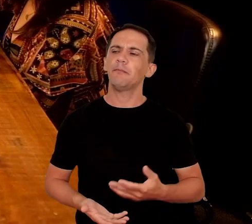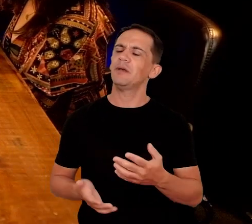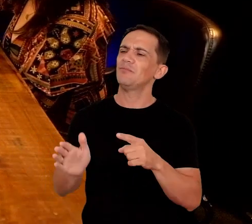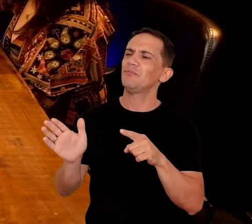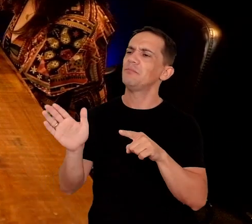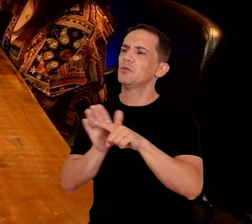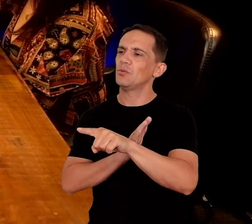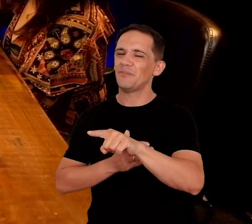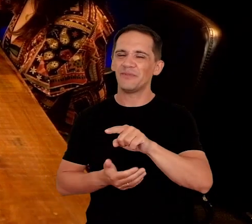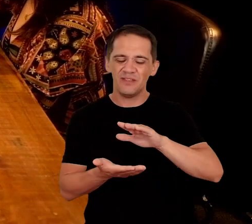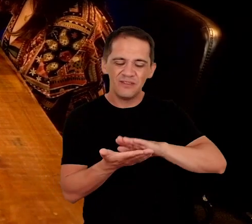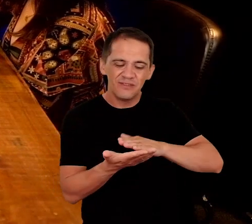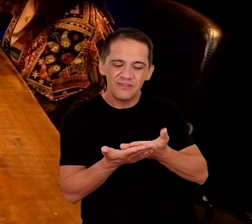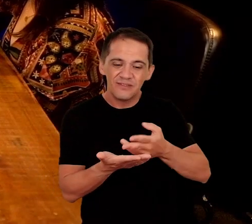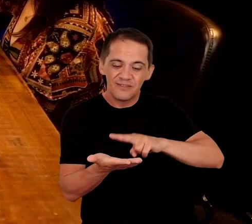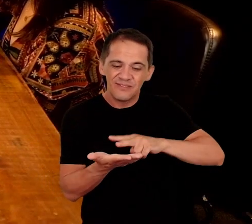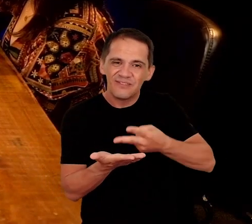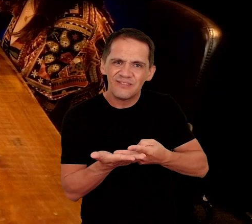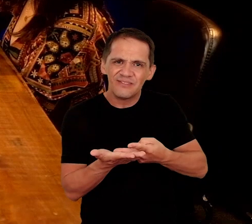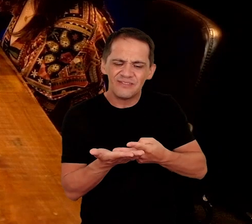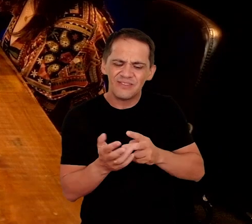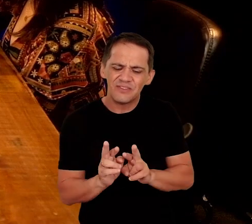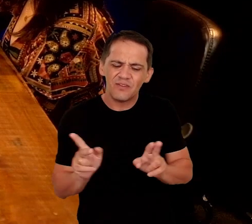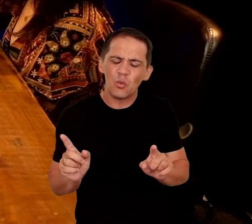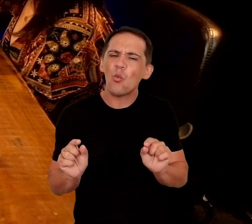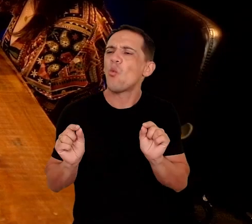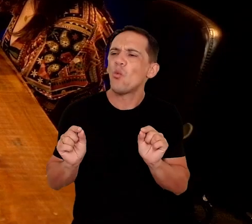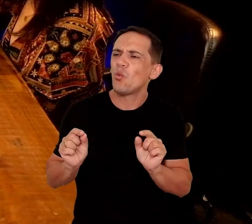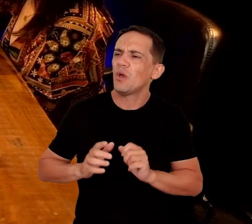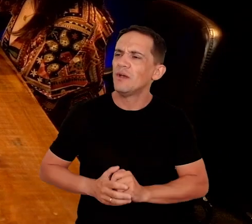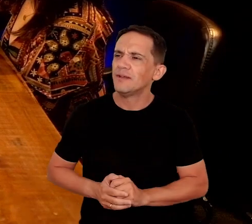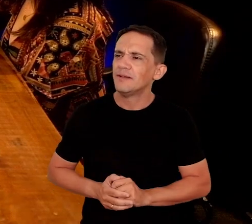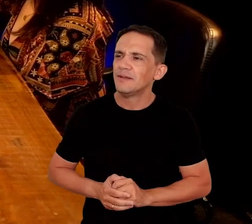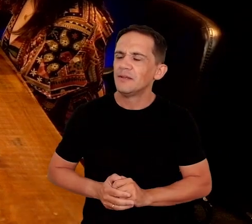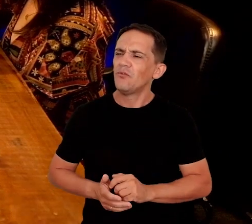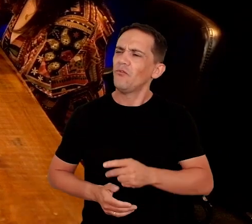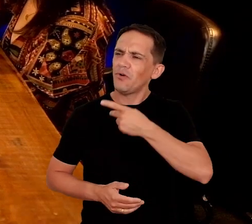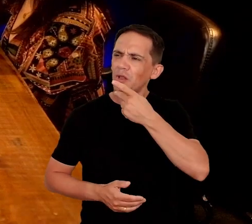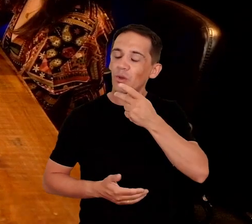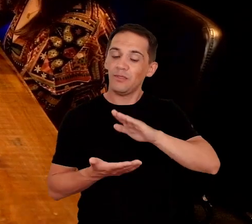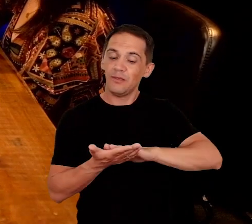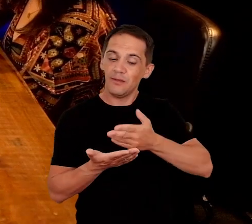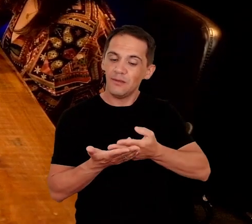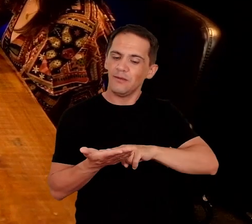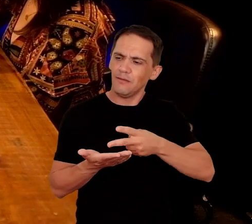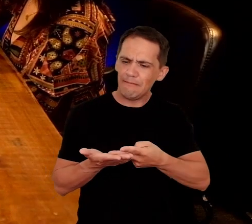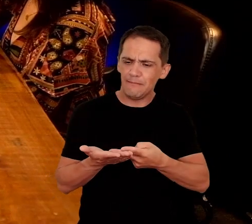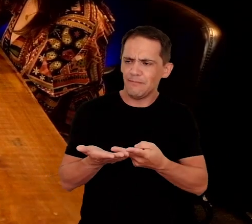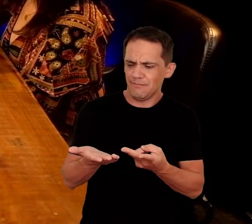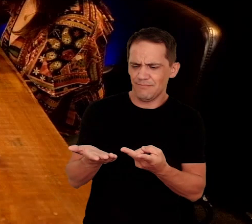diferença da interpretação pra tradução? Parte técnica. Porque eu vi que tu falou várias vezes, não é tradução,